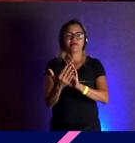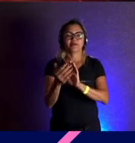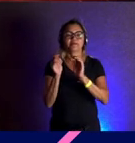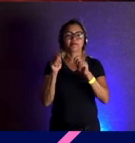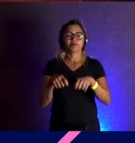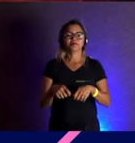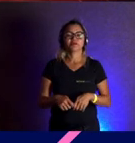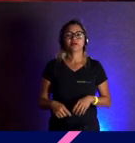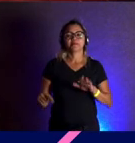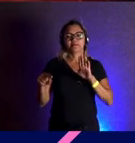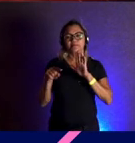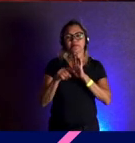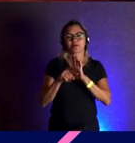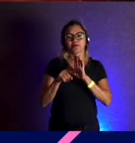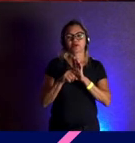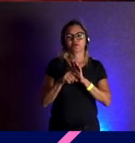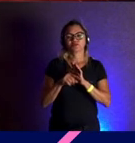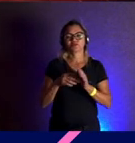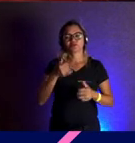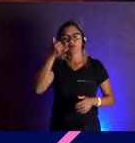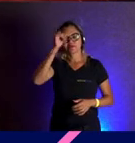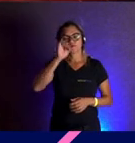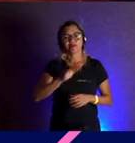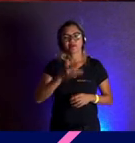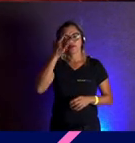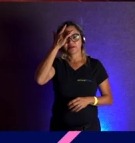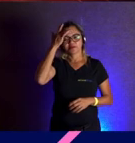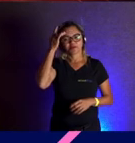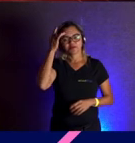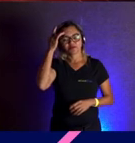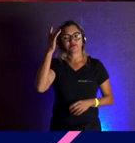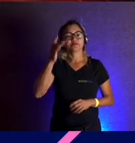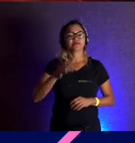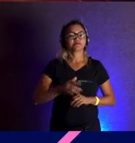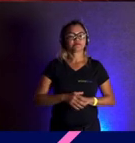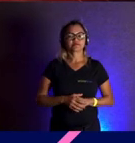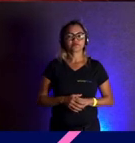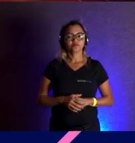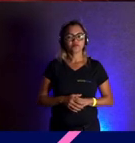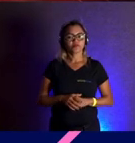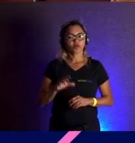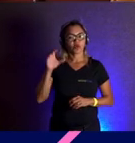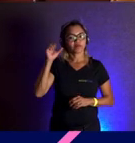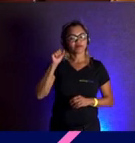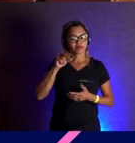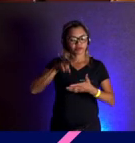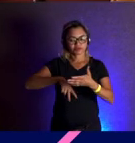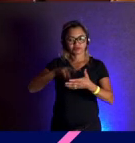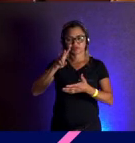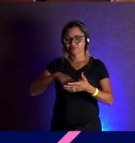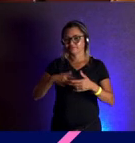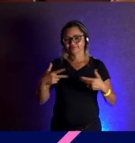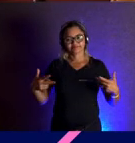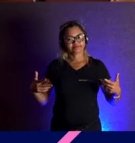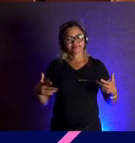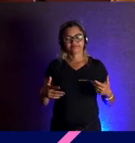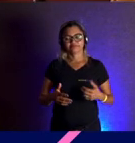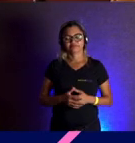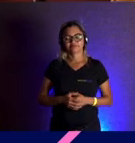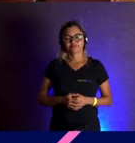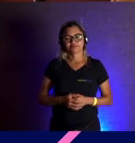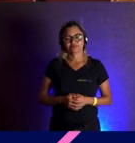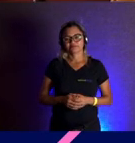menos... espantar menos o leitor, o ouvinte, enfim. Mas eu não tenho